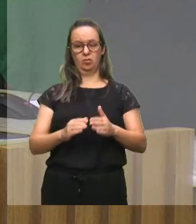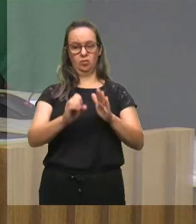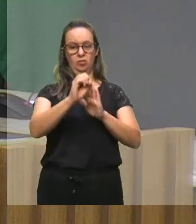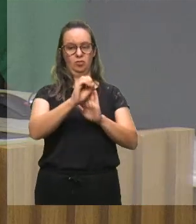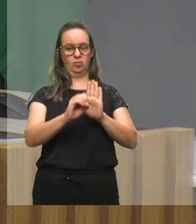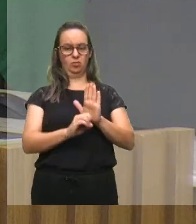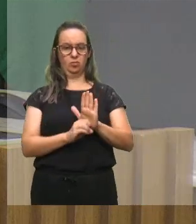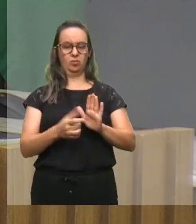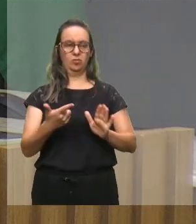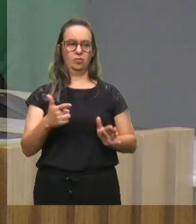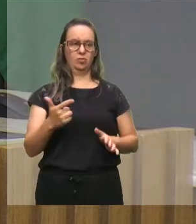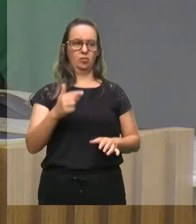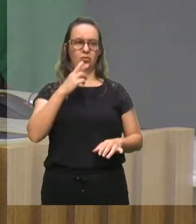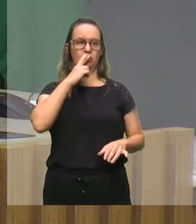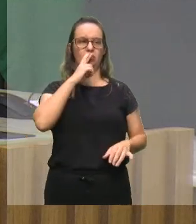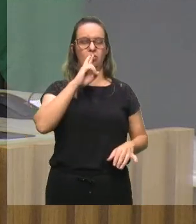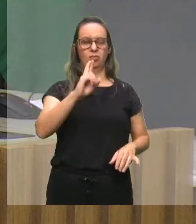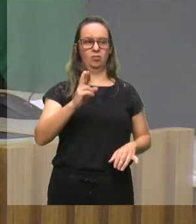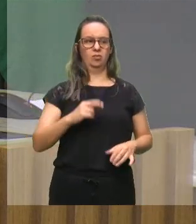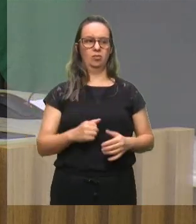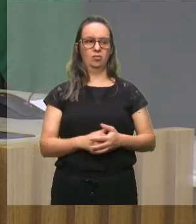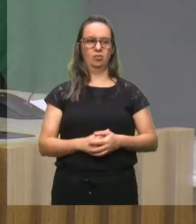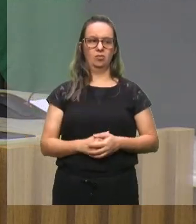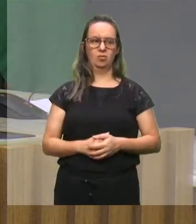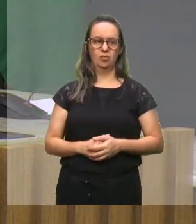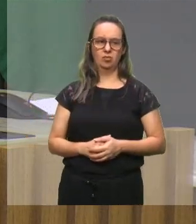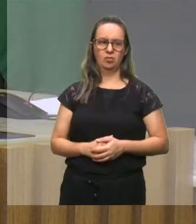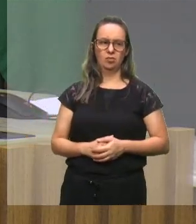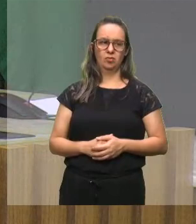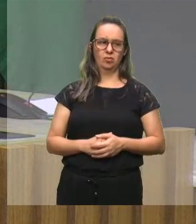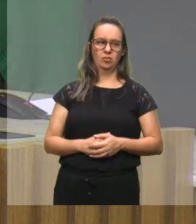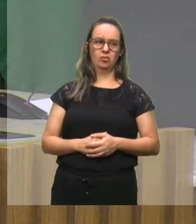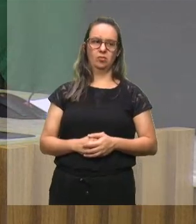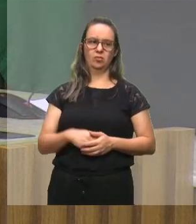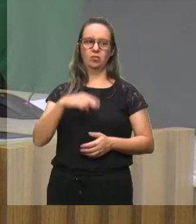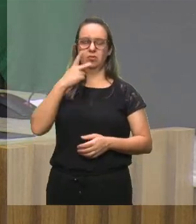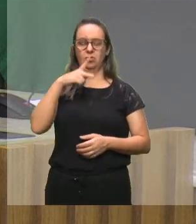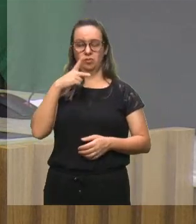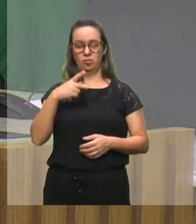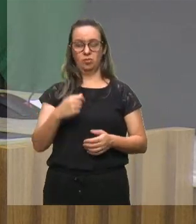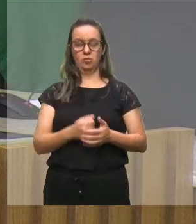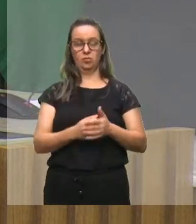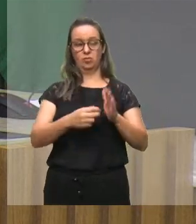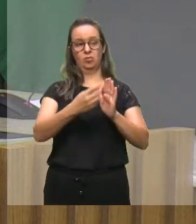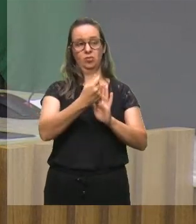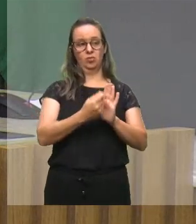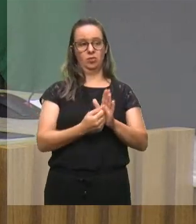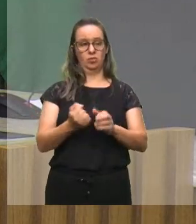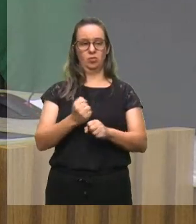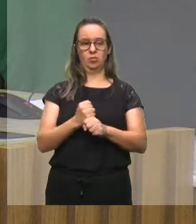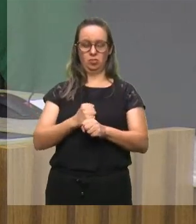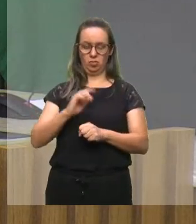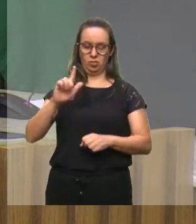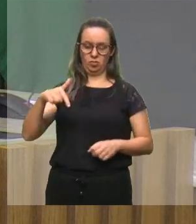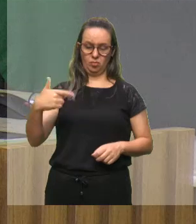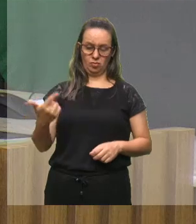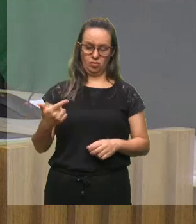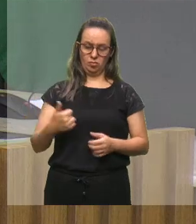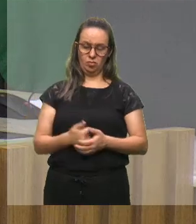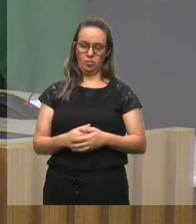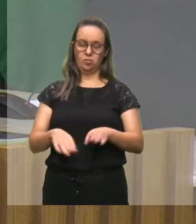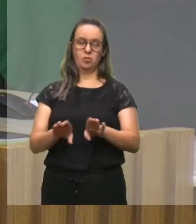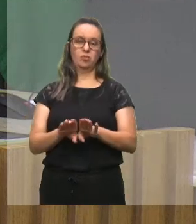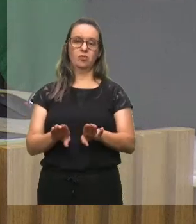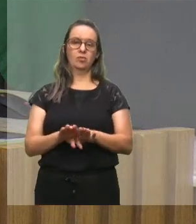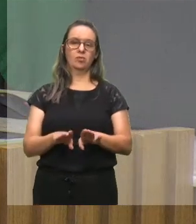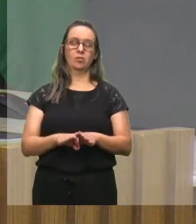à questão disso, né? Estamos vendo a questão do orçamento para o ano que vem. E também